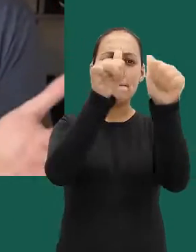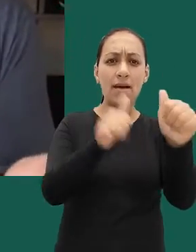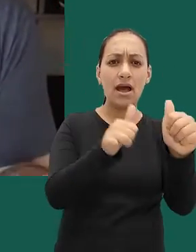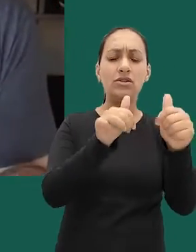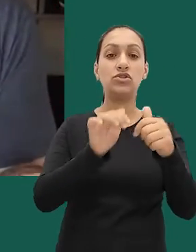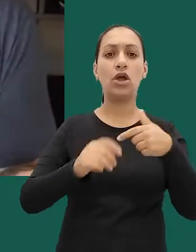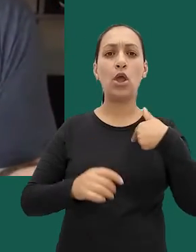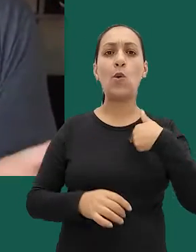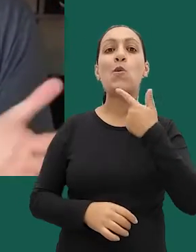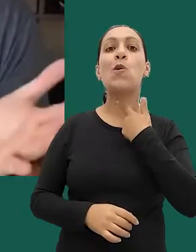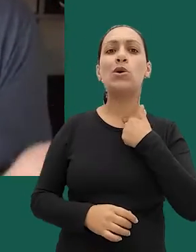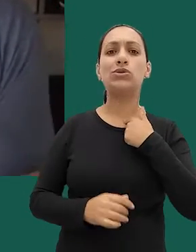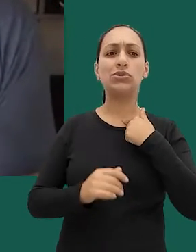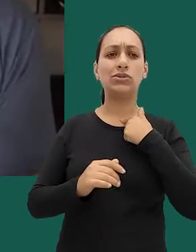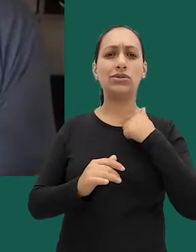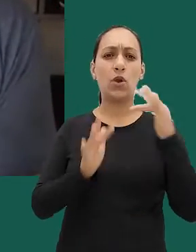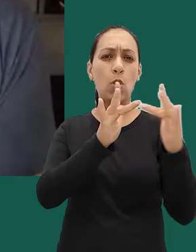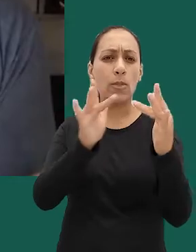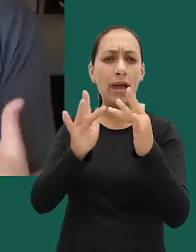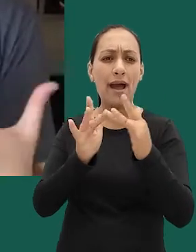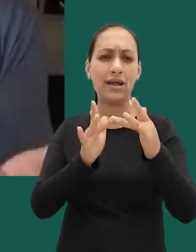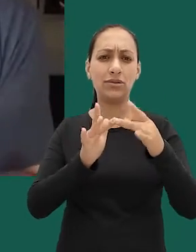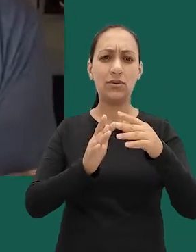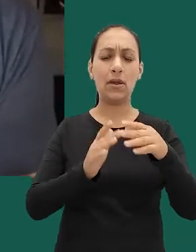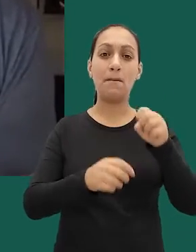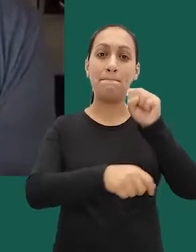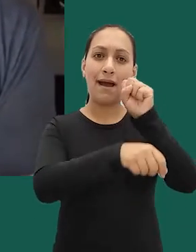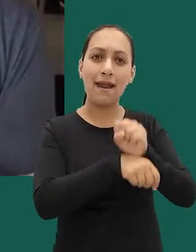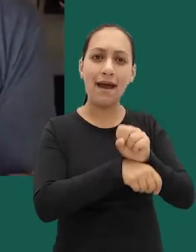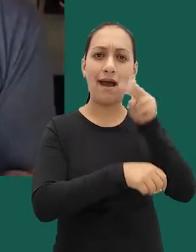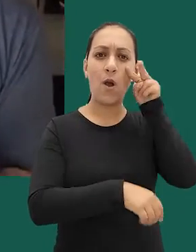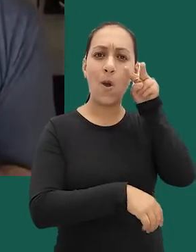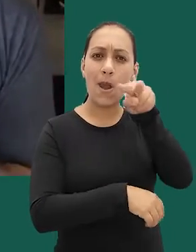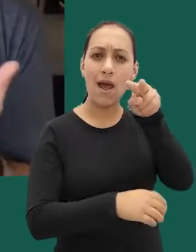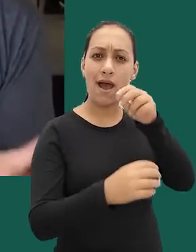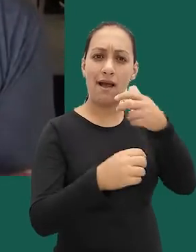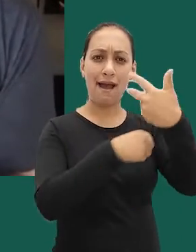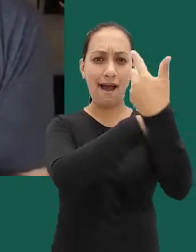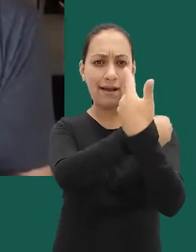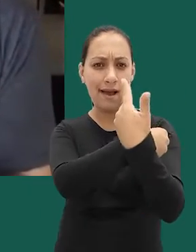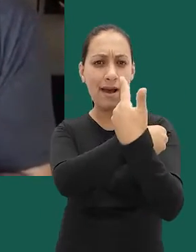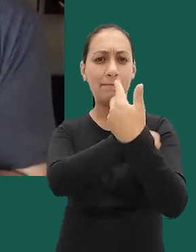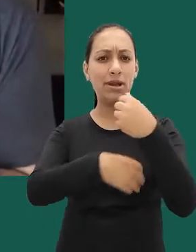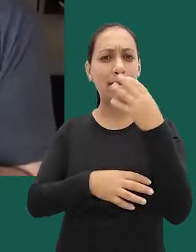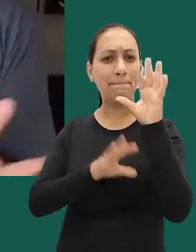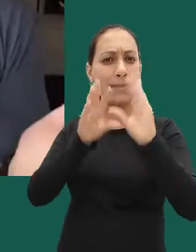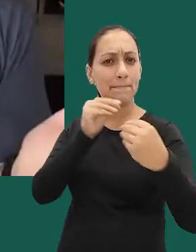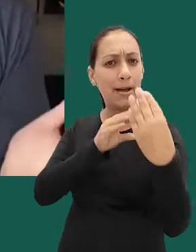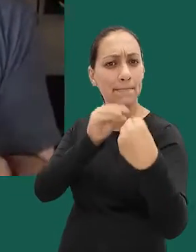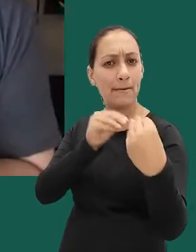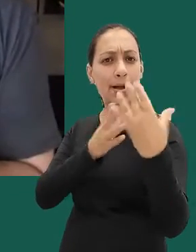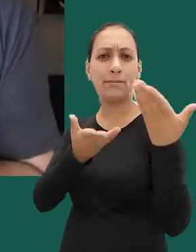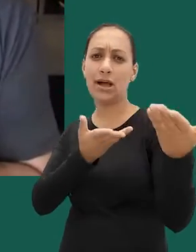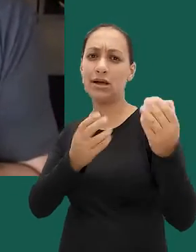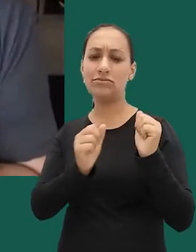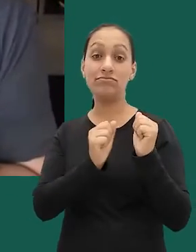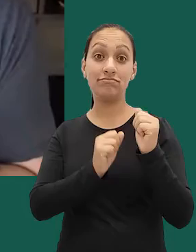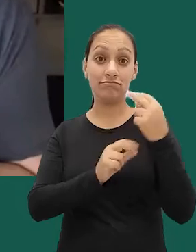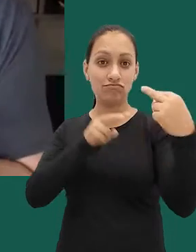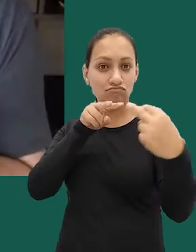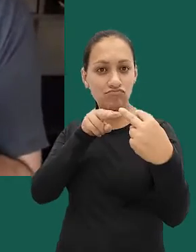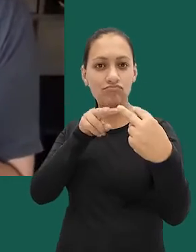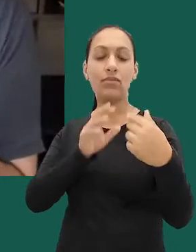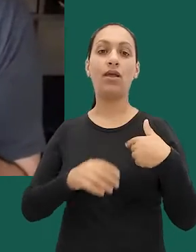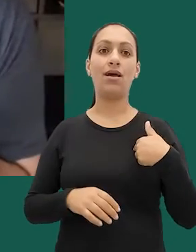público, eu gosto de pausar, olhar para a câmera e falar com você. Isso, depois que eu aprendi isso, eu falei, bom, agora